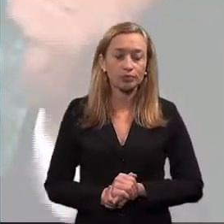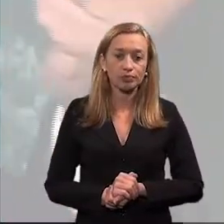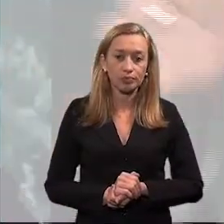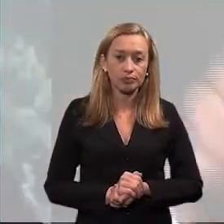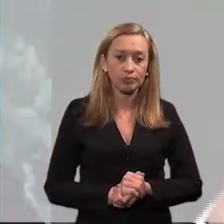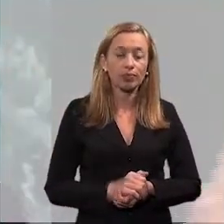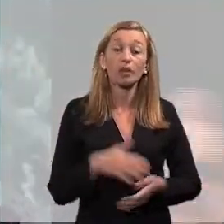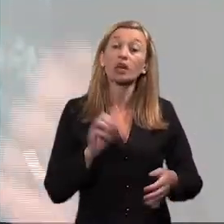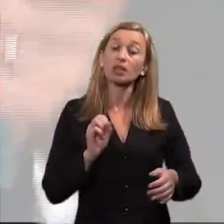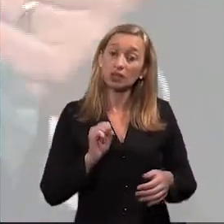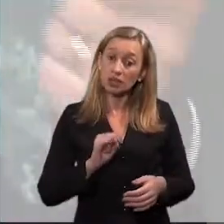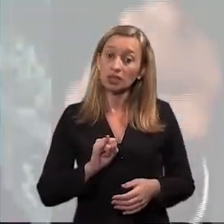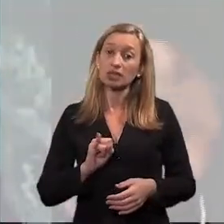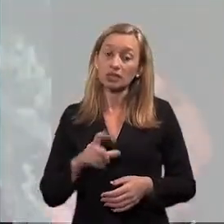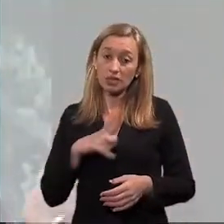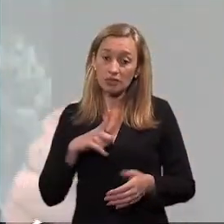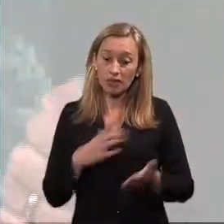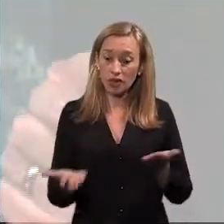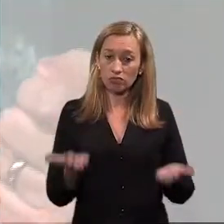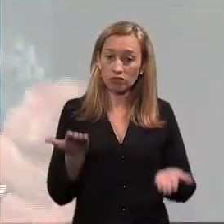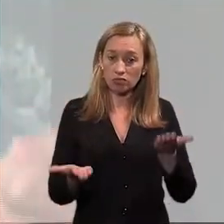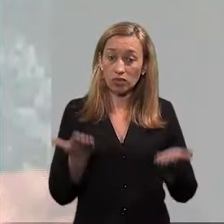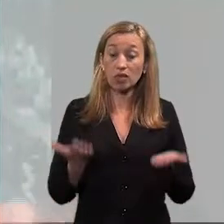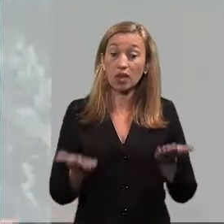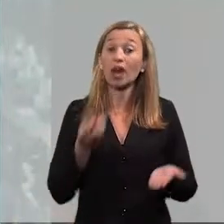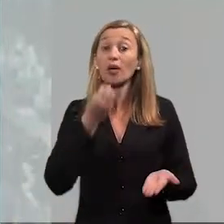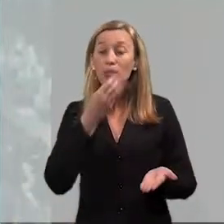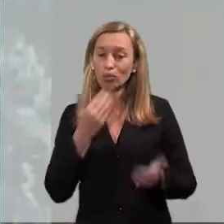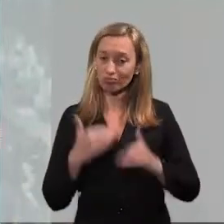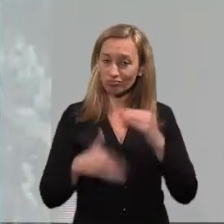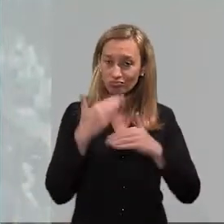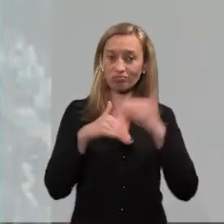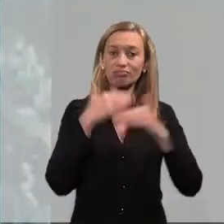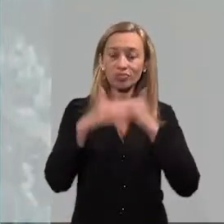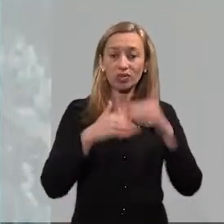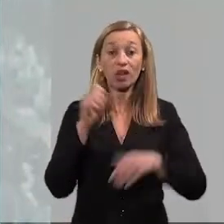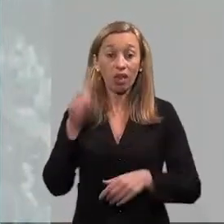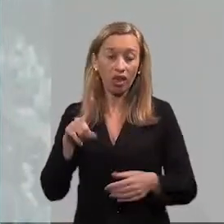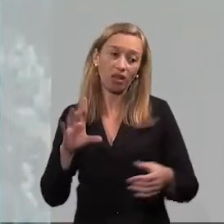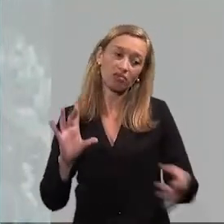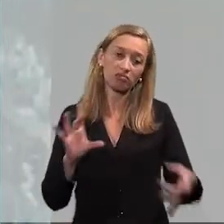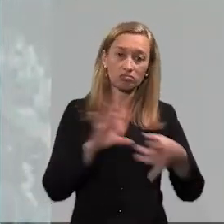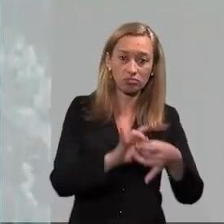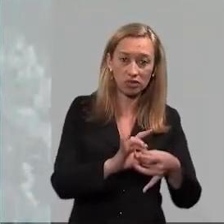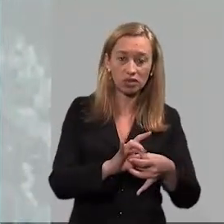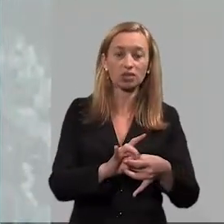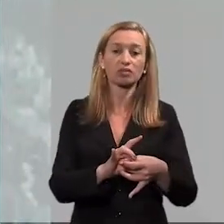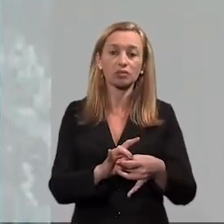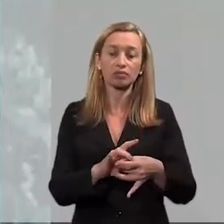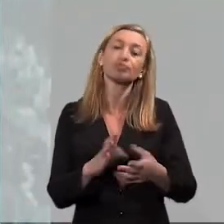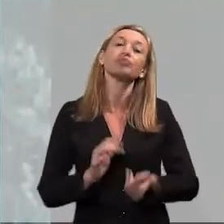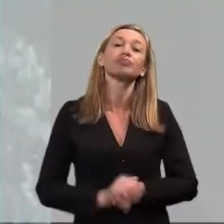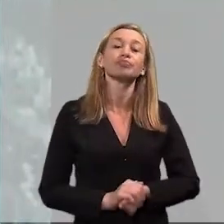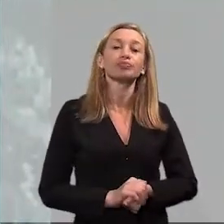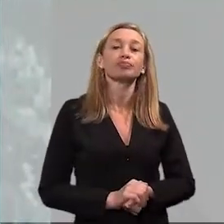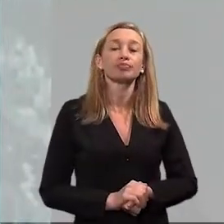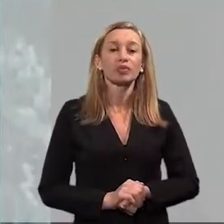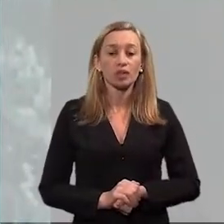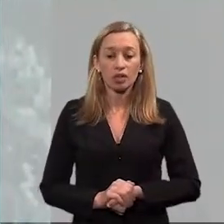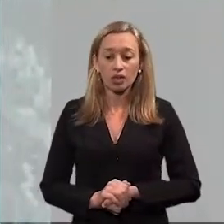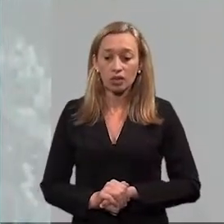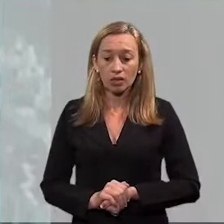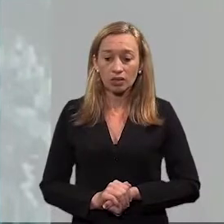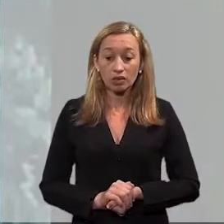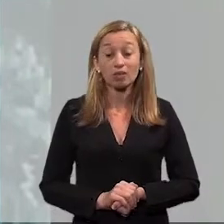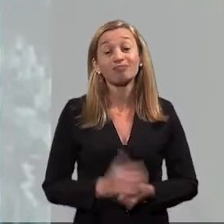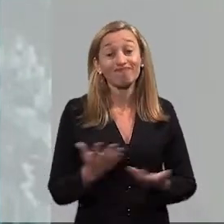maior aporte, aí sim, no equilibrado, se transferiam vidas. Essa é a regra da segregação de vidas, a grosso modo.